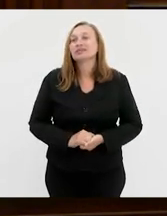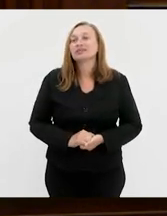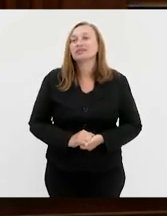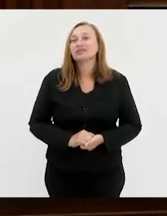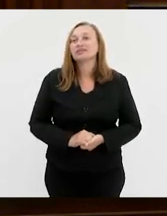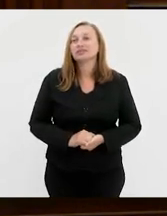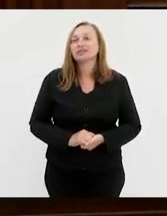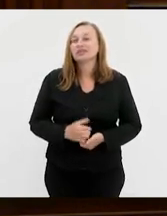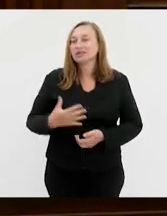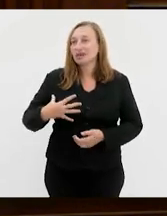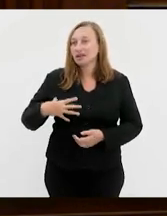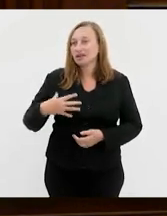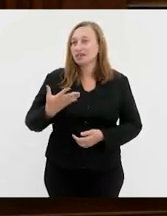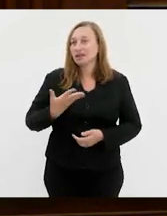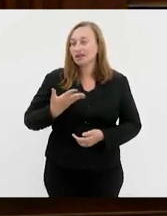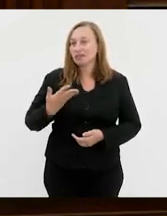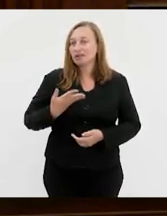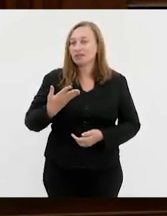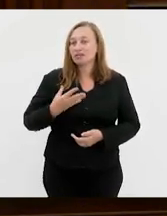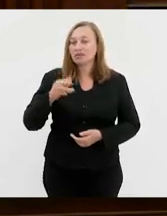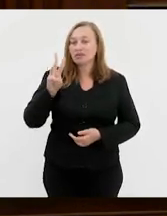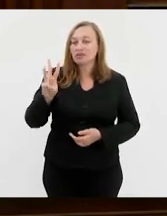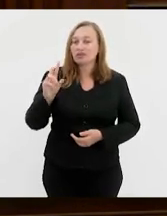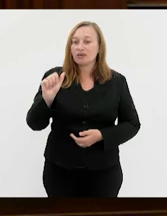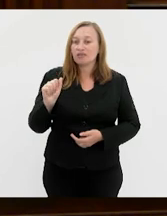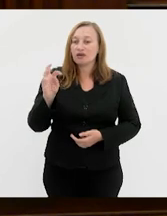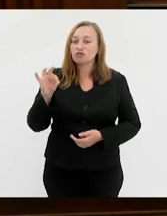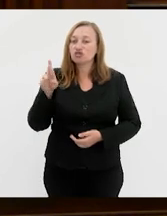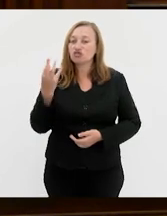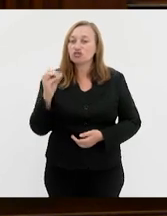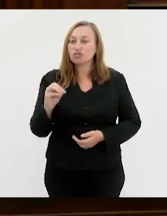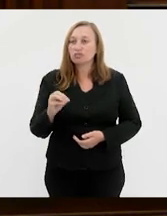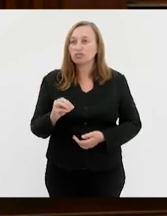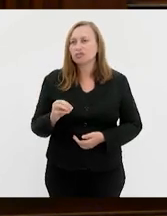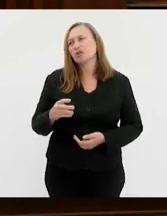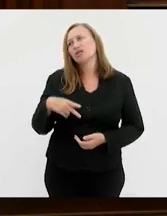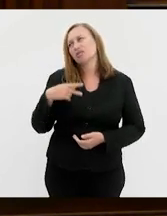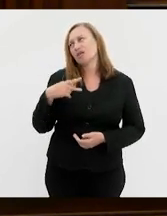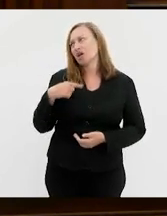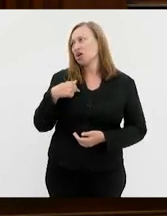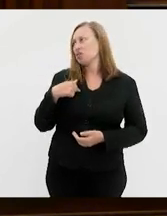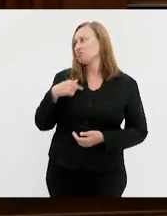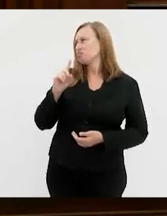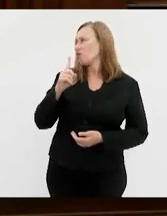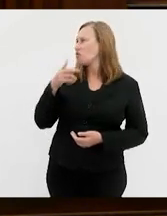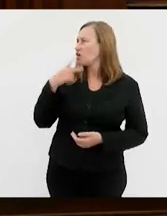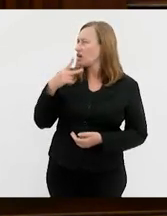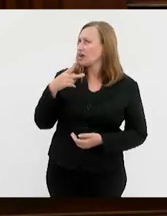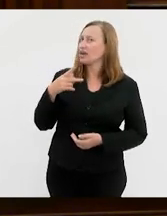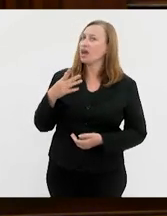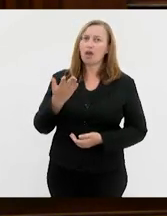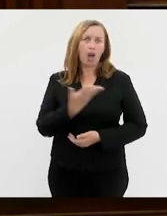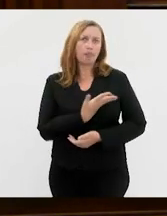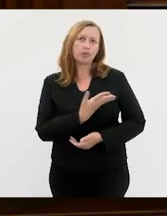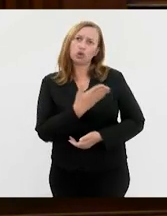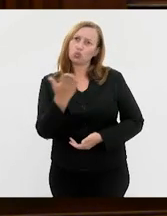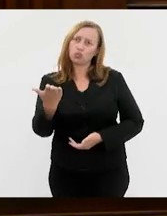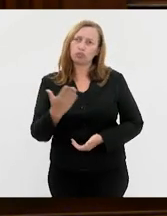Os meus amigos, Valtinho Paixão, ó, tá vendo, não deu? E não falei do Valtinho, rapaz. Esse é meu amigão.